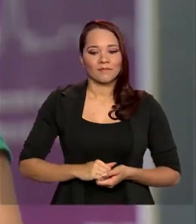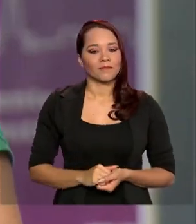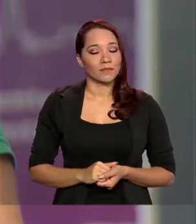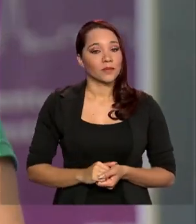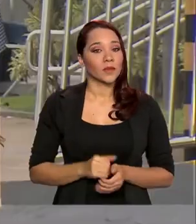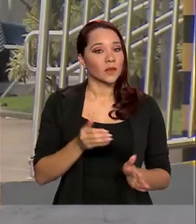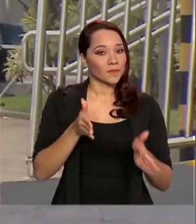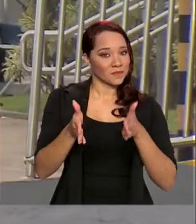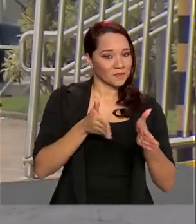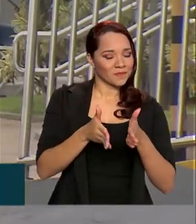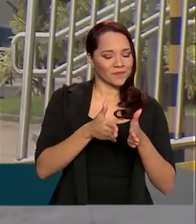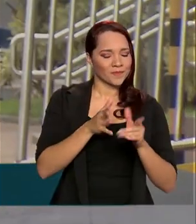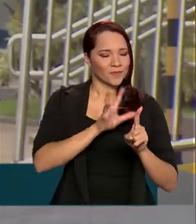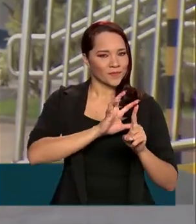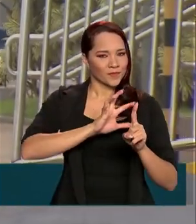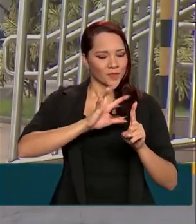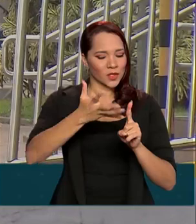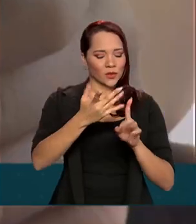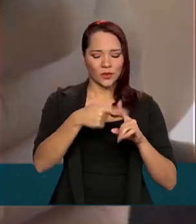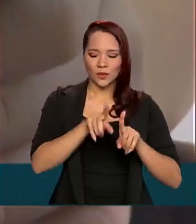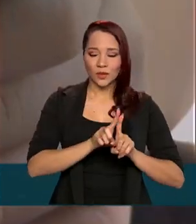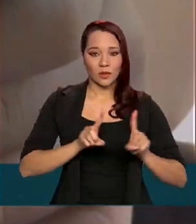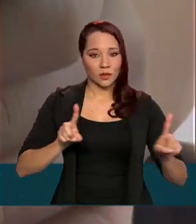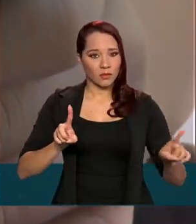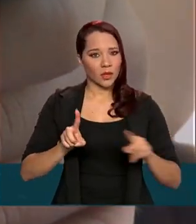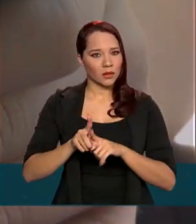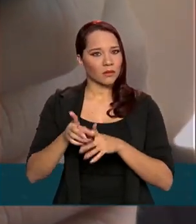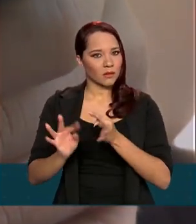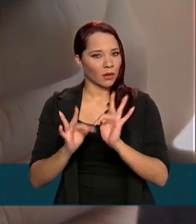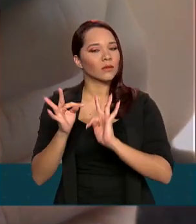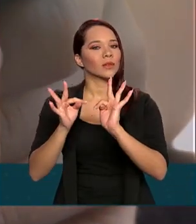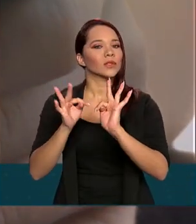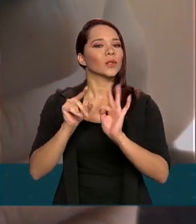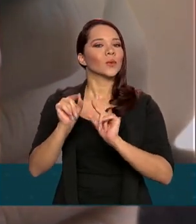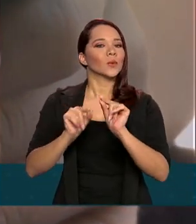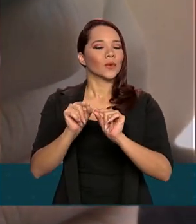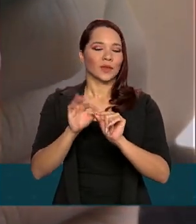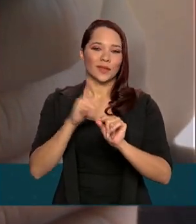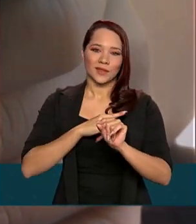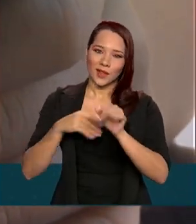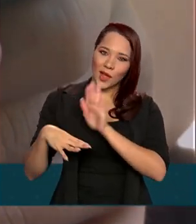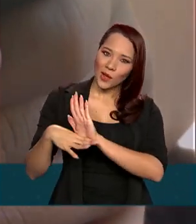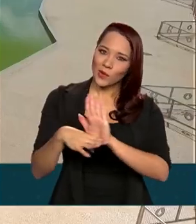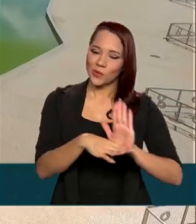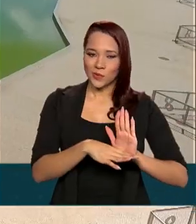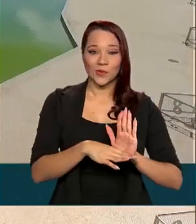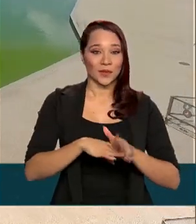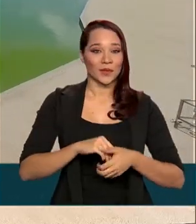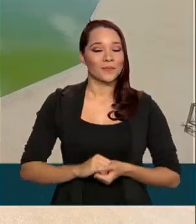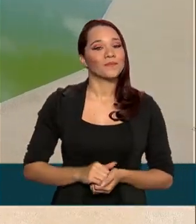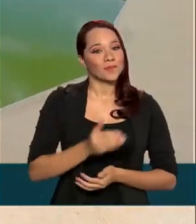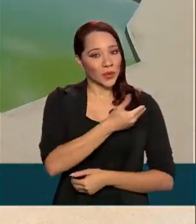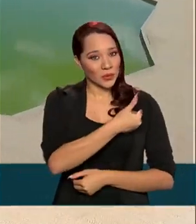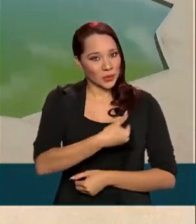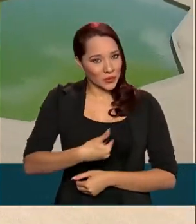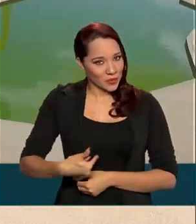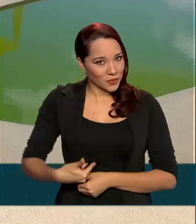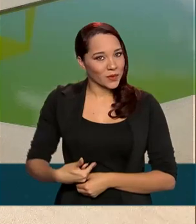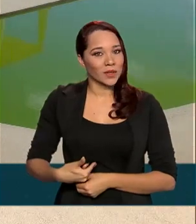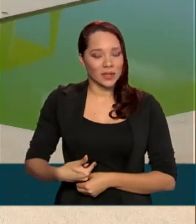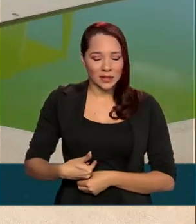momento de distanciamento social, a tecnologia está sendo a grande aliada e o governo está